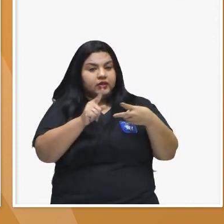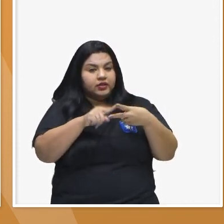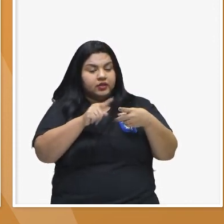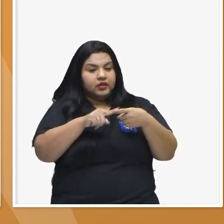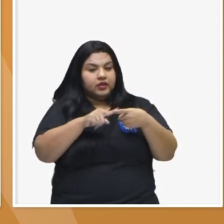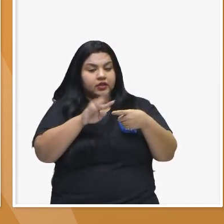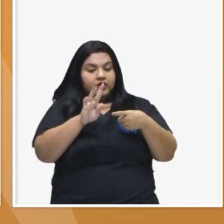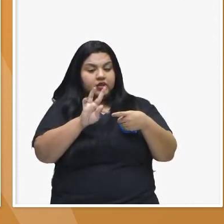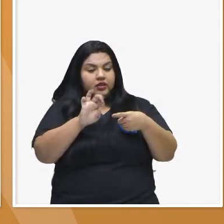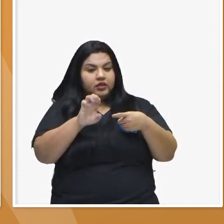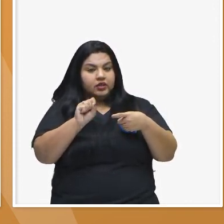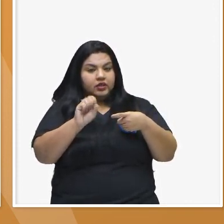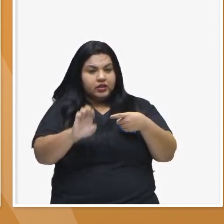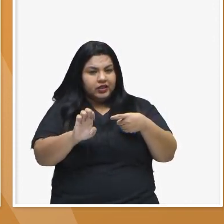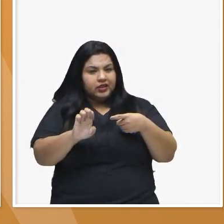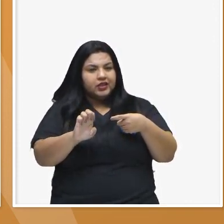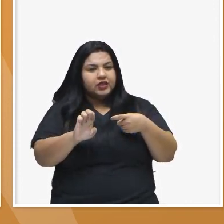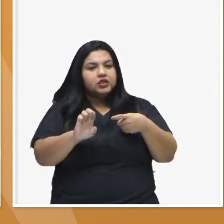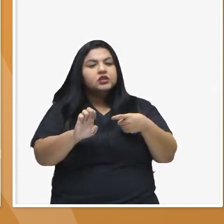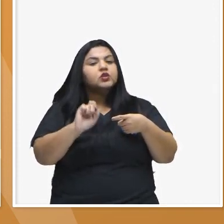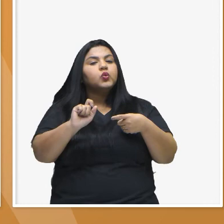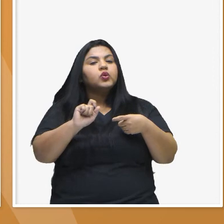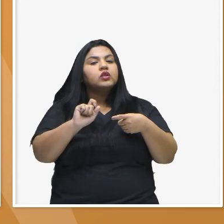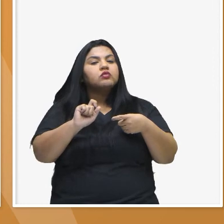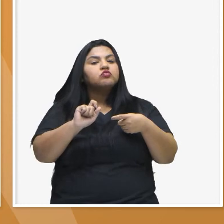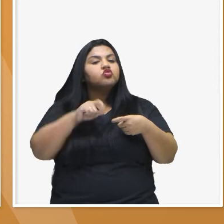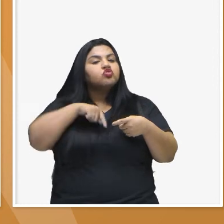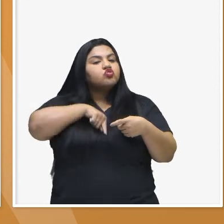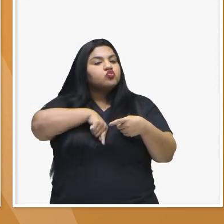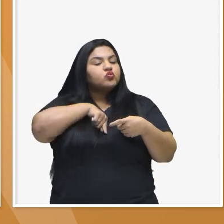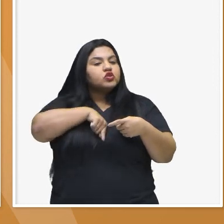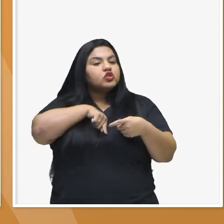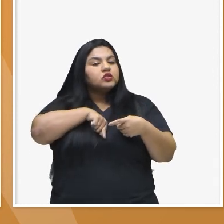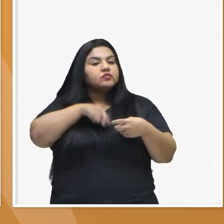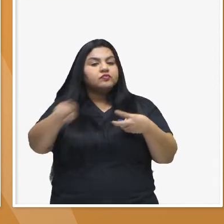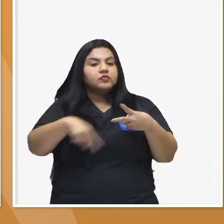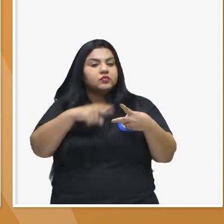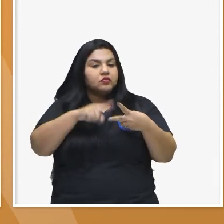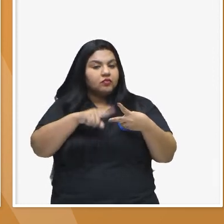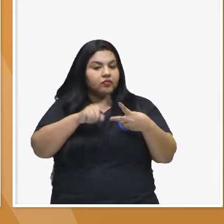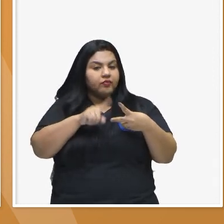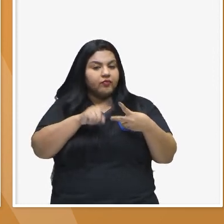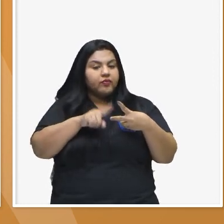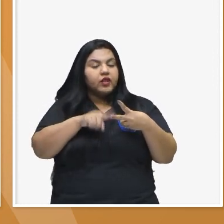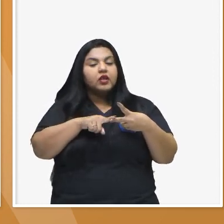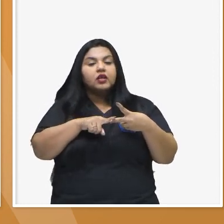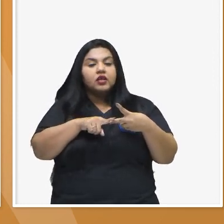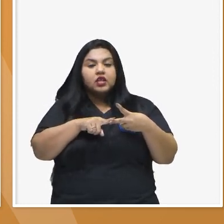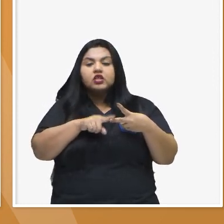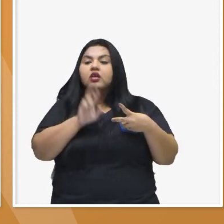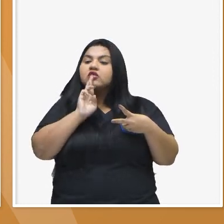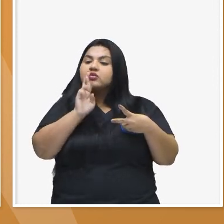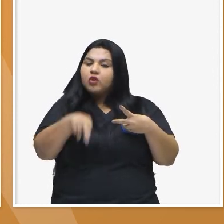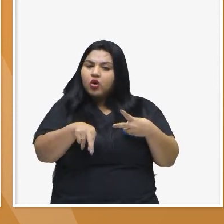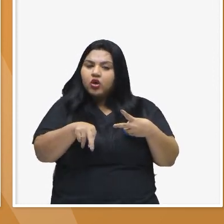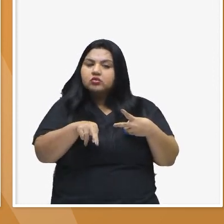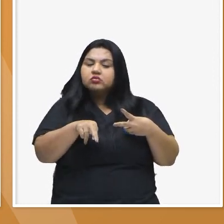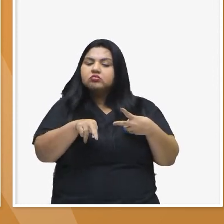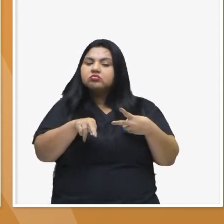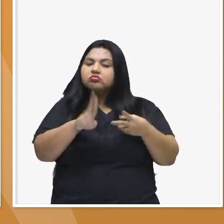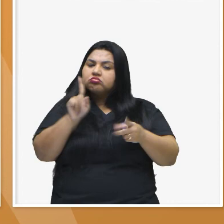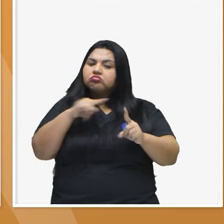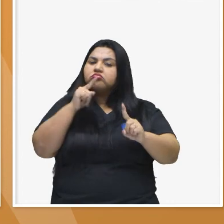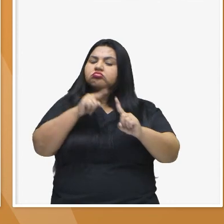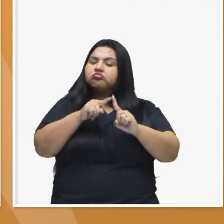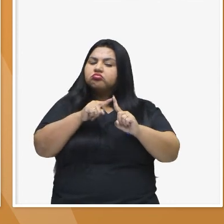mais subjetivo, são minhas afirmativas. A antítese, que é uma coisa mais objetiva, são as minhas